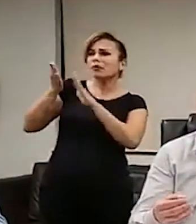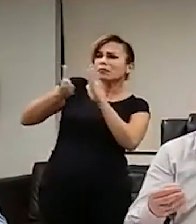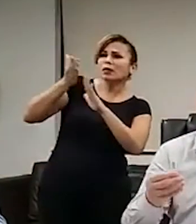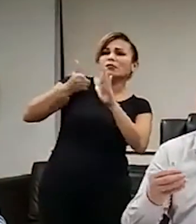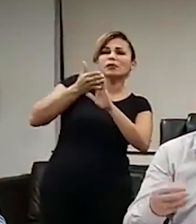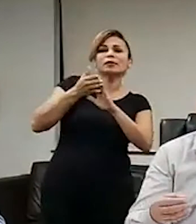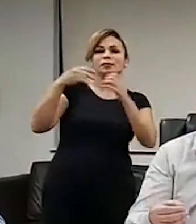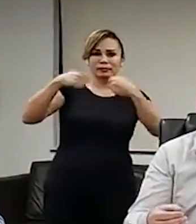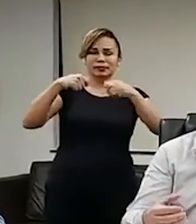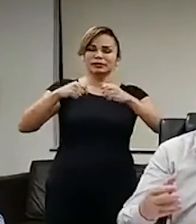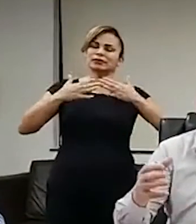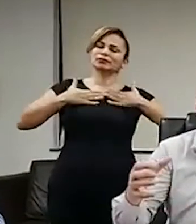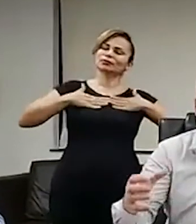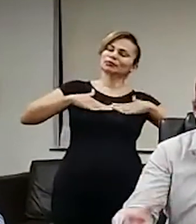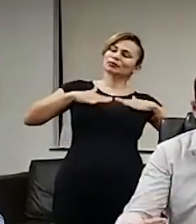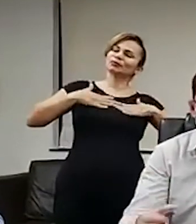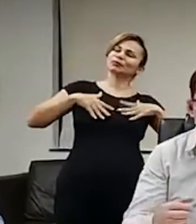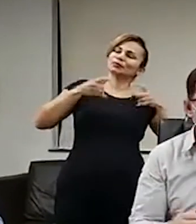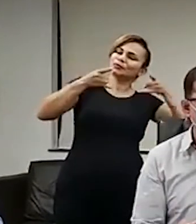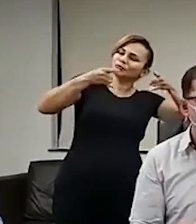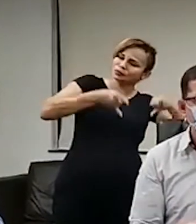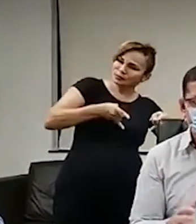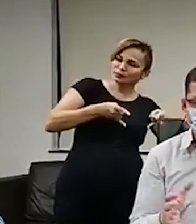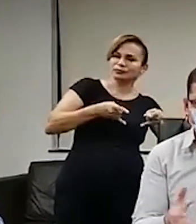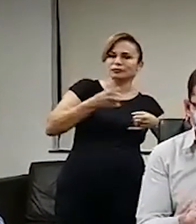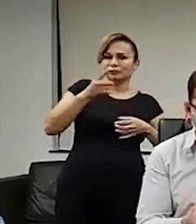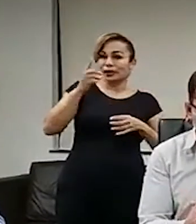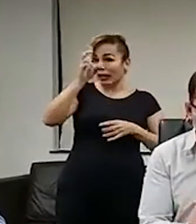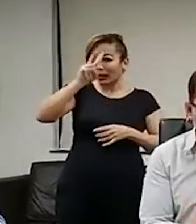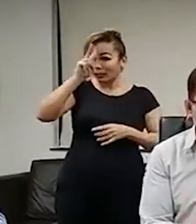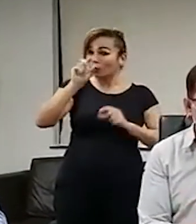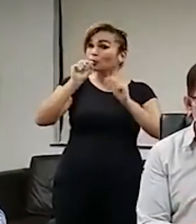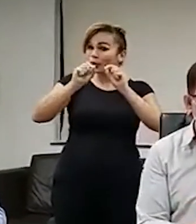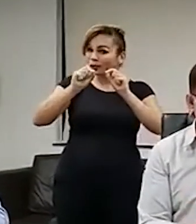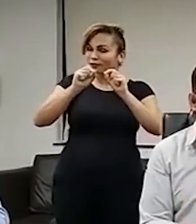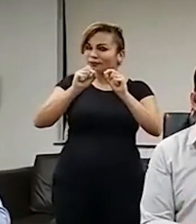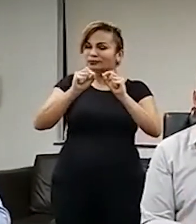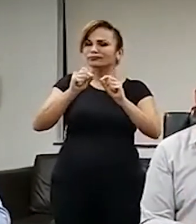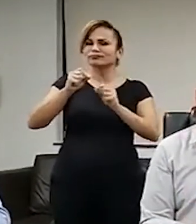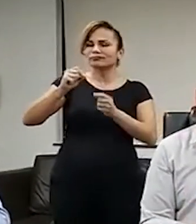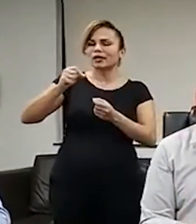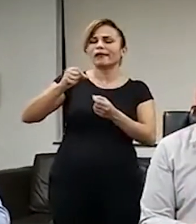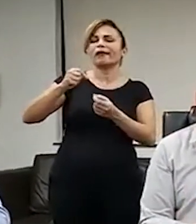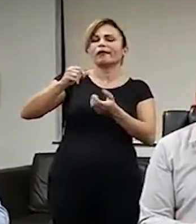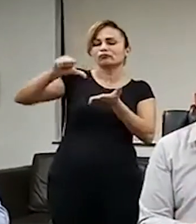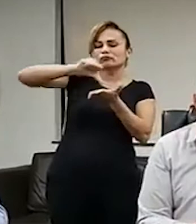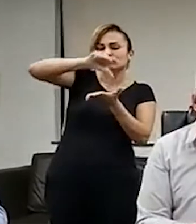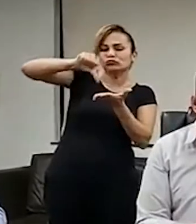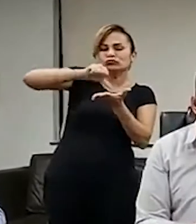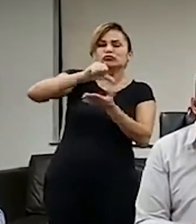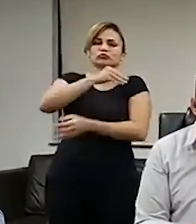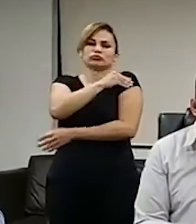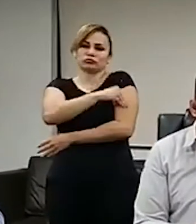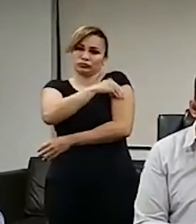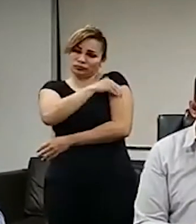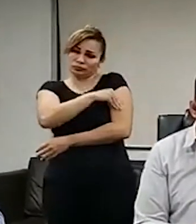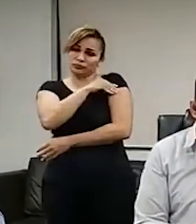lembrando esses lugares com álcool em gel, né, para as pessoas poderem utilizar, também